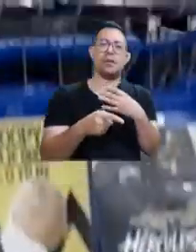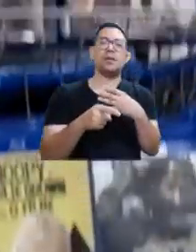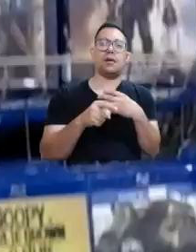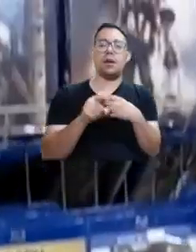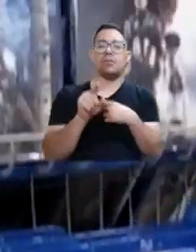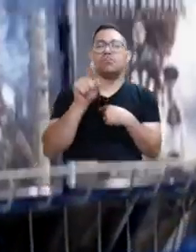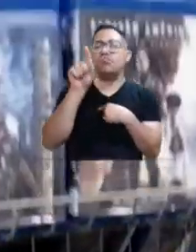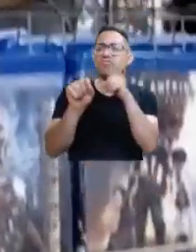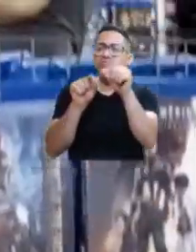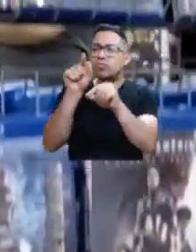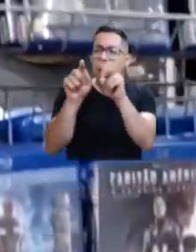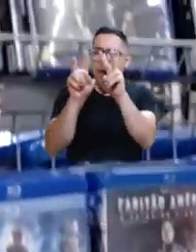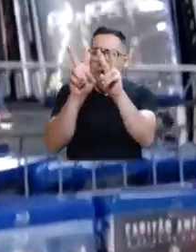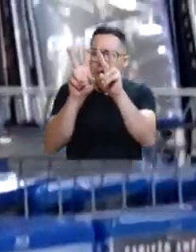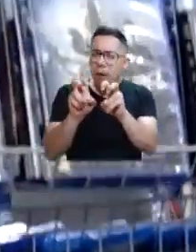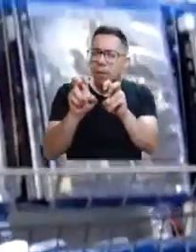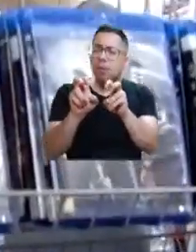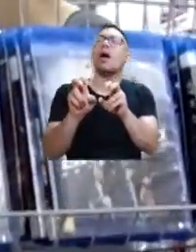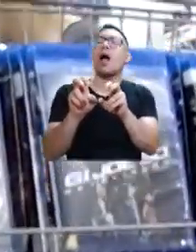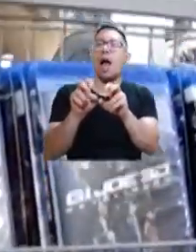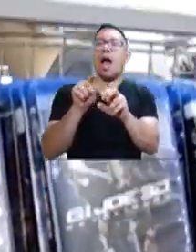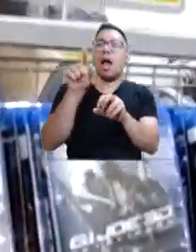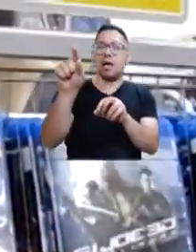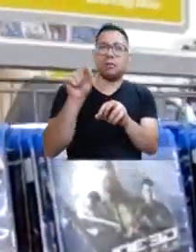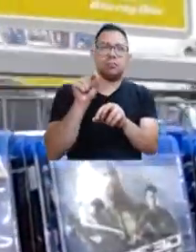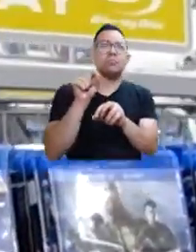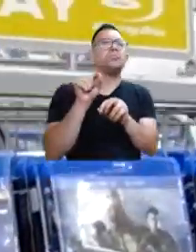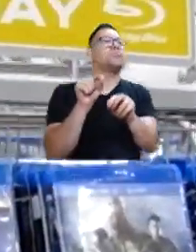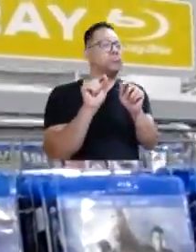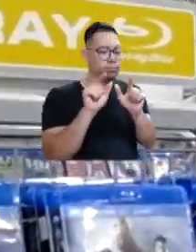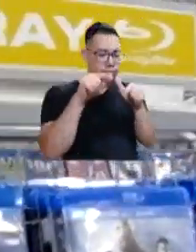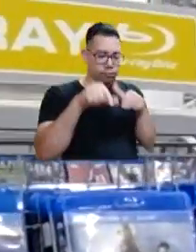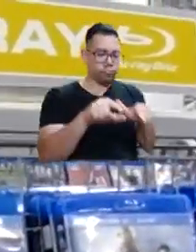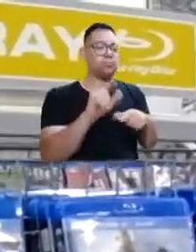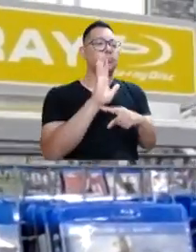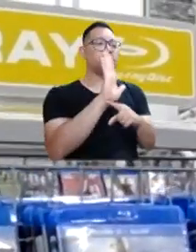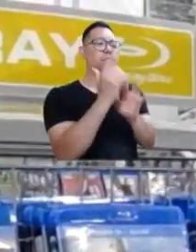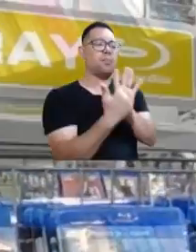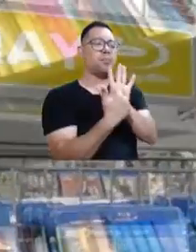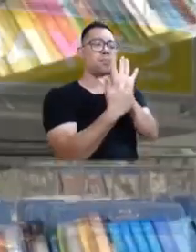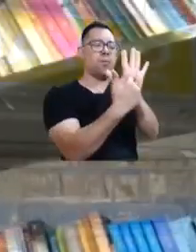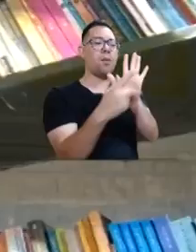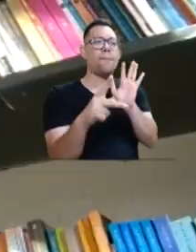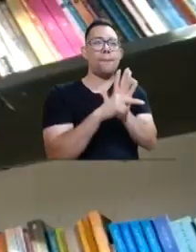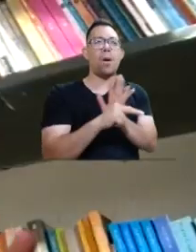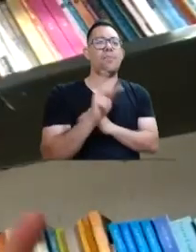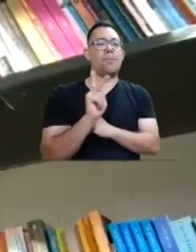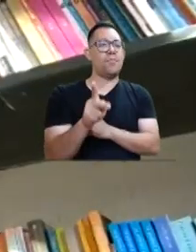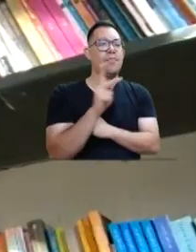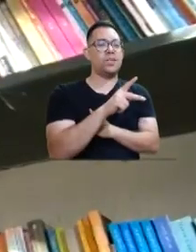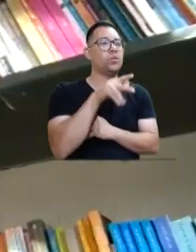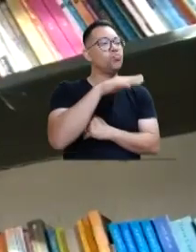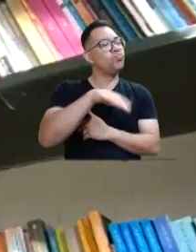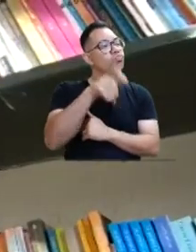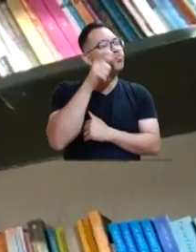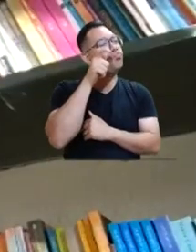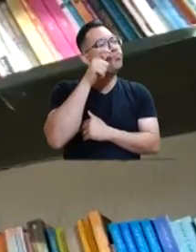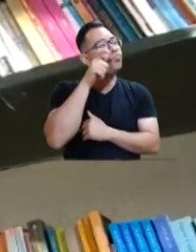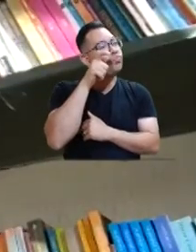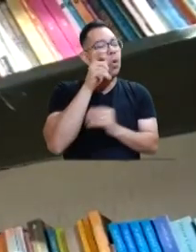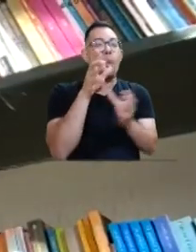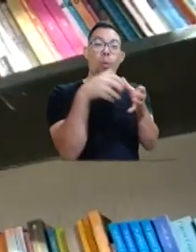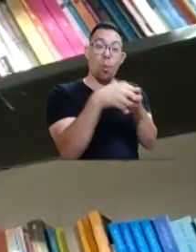era selecionado, um filme que tinha a ver com alguns conteúdos que eram trabalhados de forma interdisciplinar,